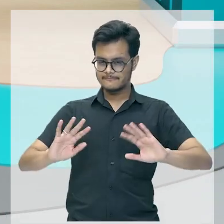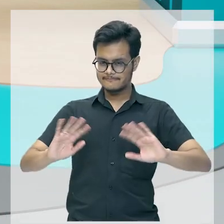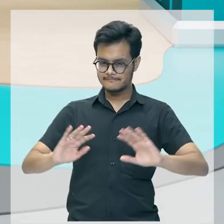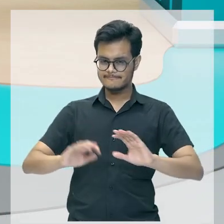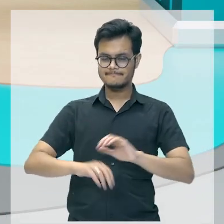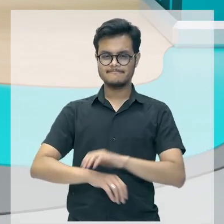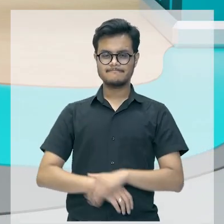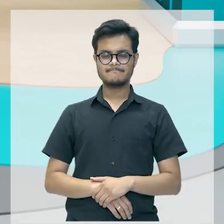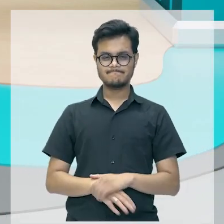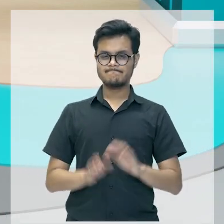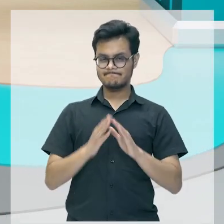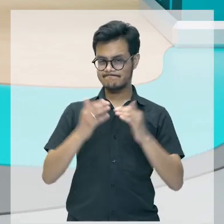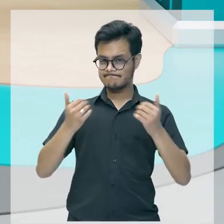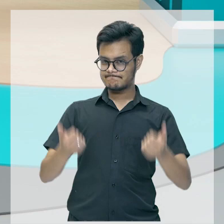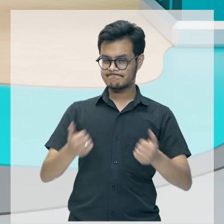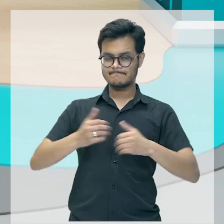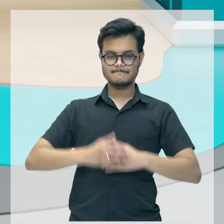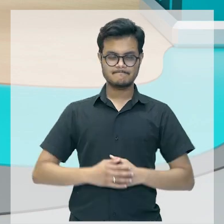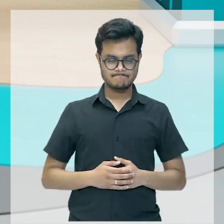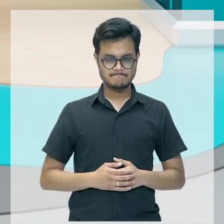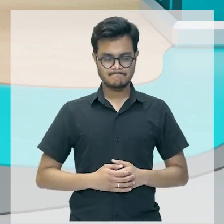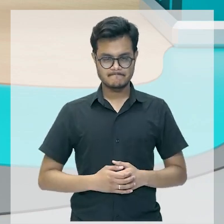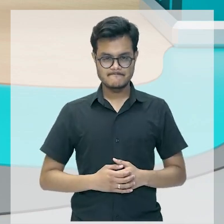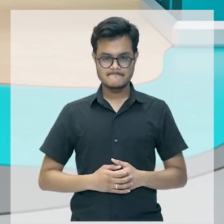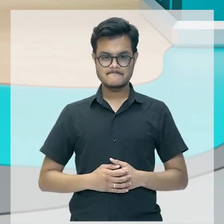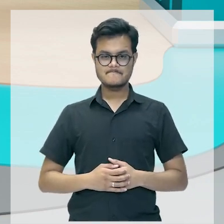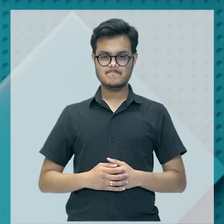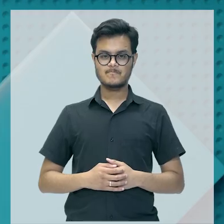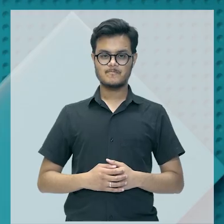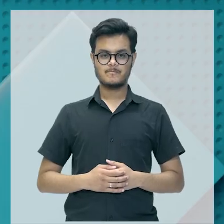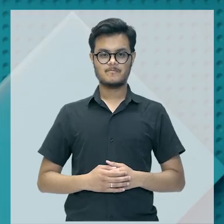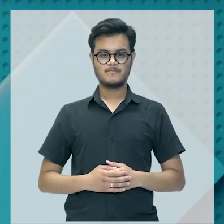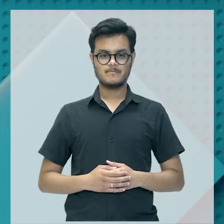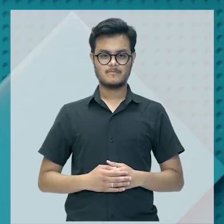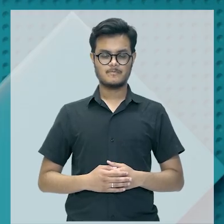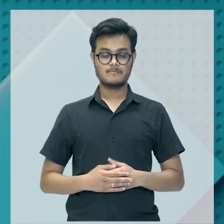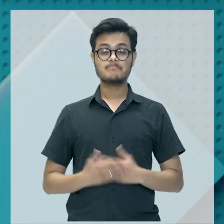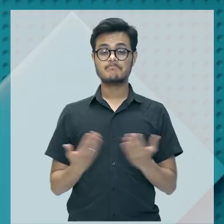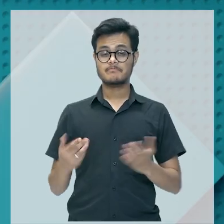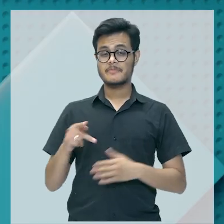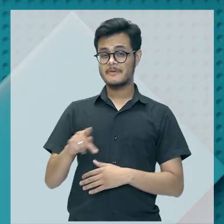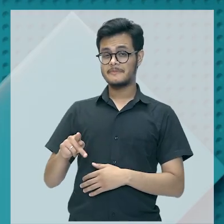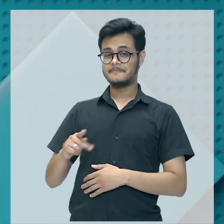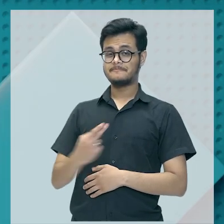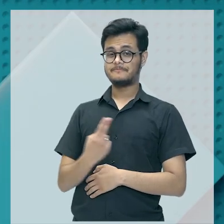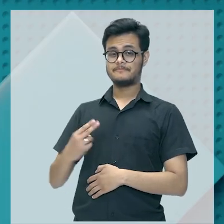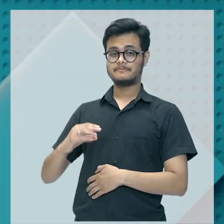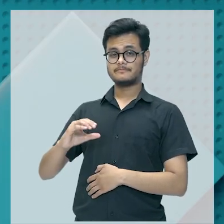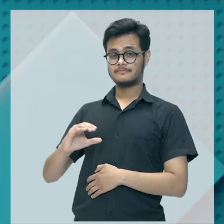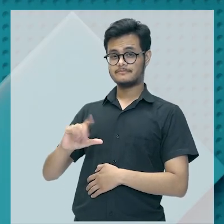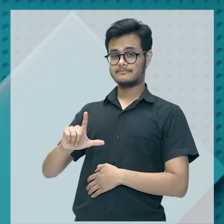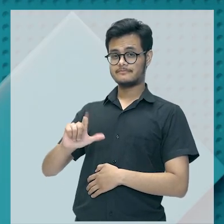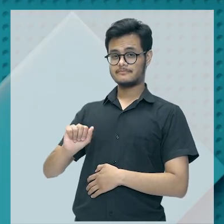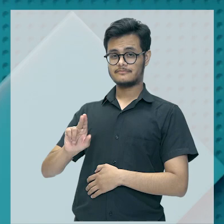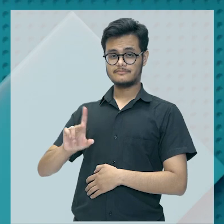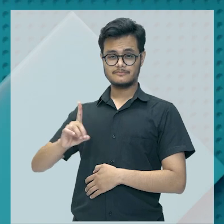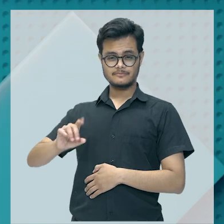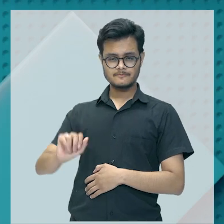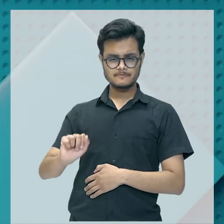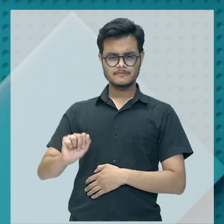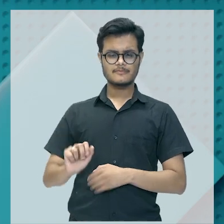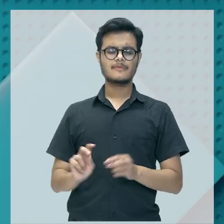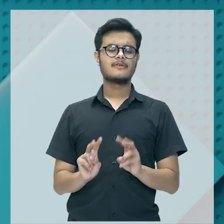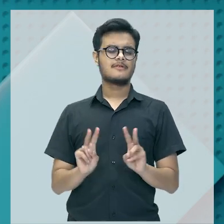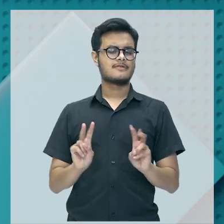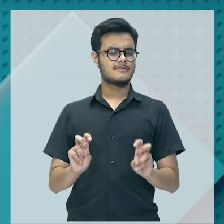How are you doing? Como estão indo? Here is Teacher Cláudia Borges e nós vamos conferir